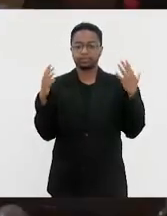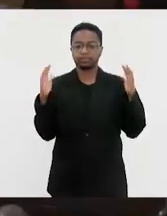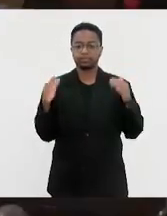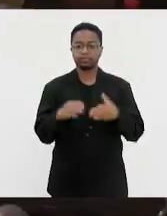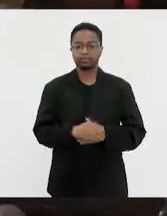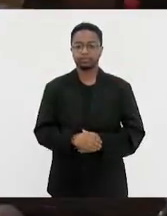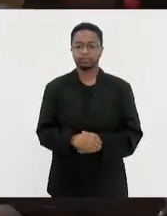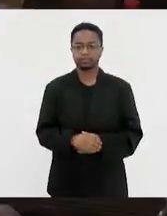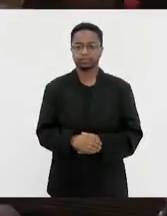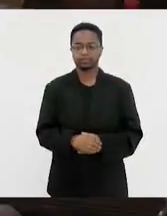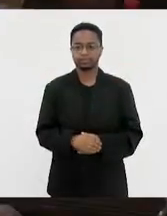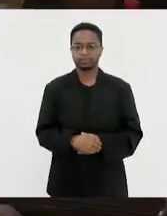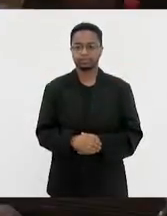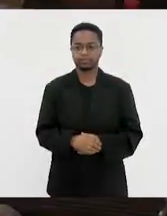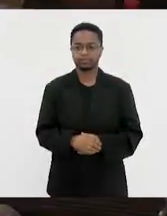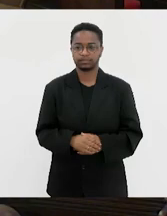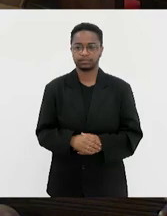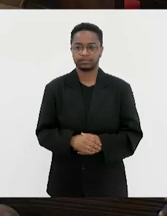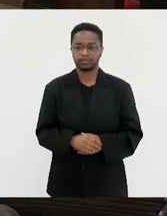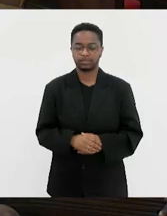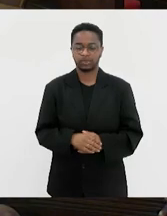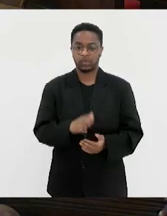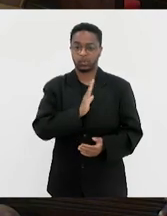Haja coração, hein, Sérgio